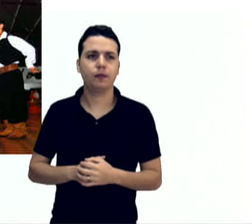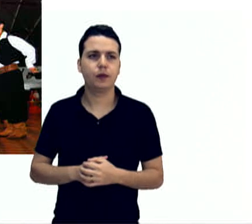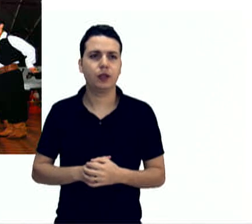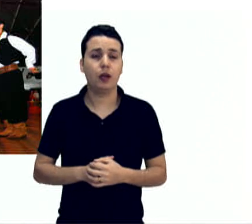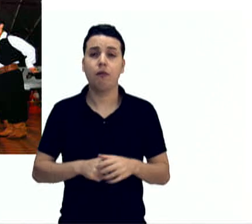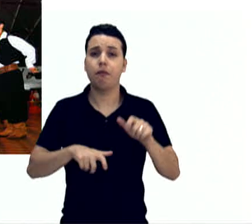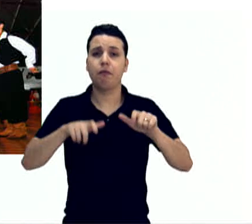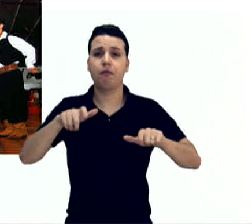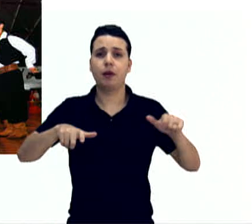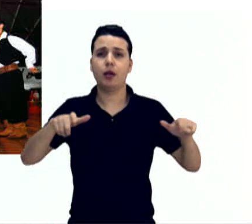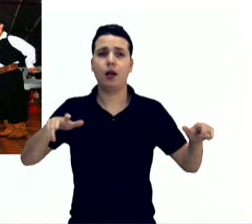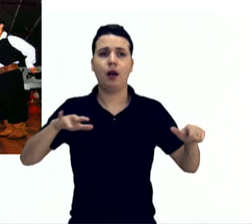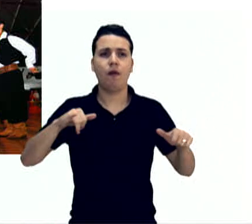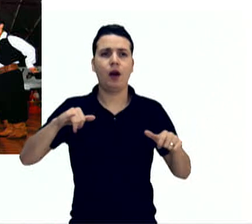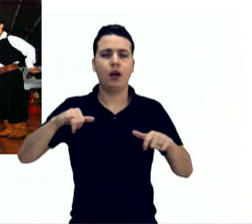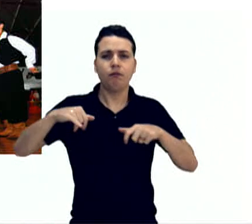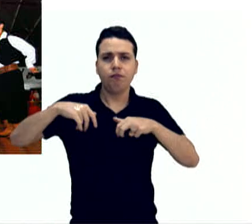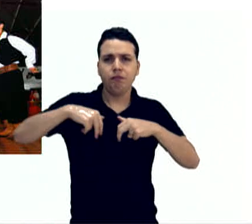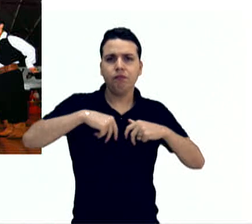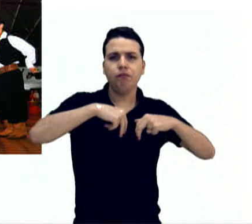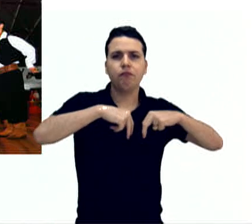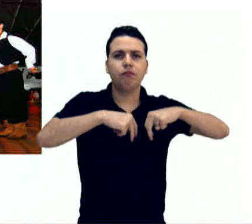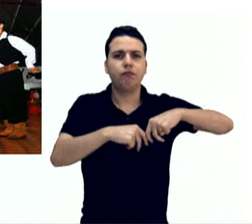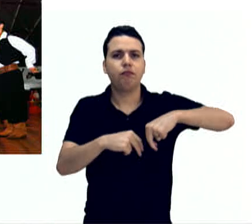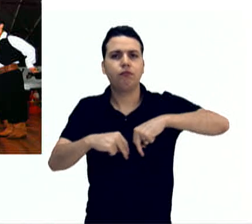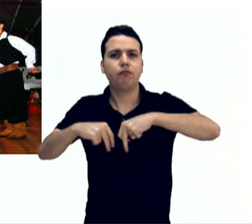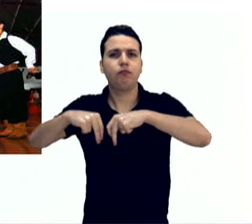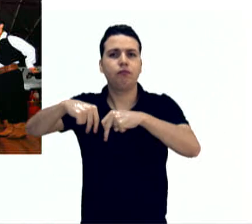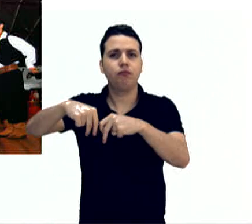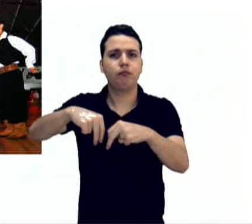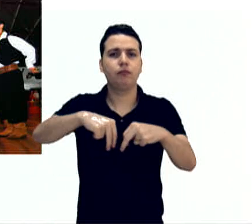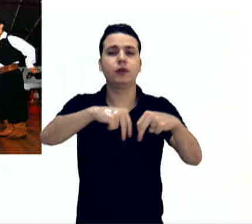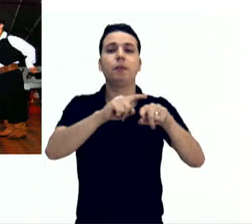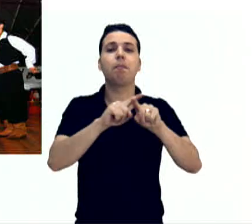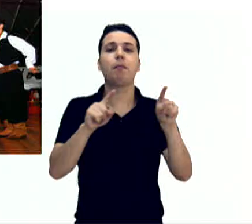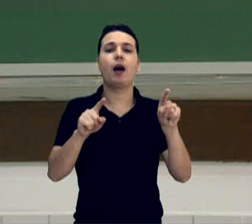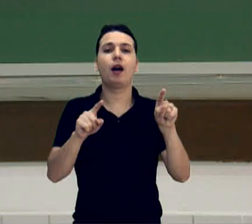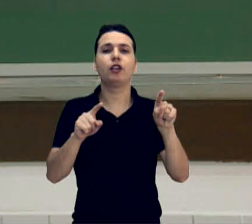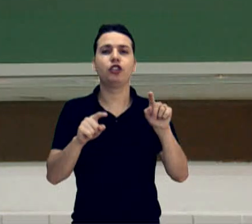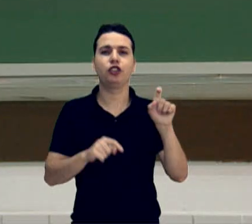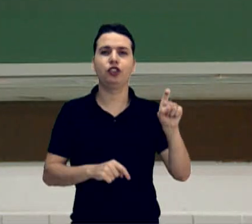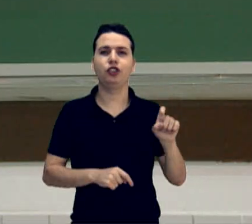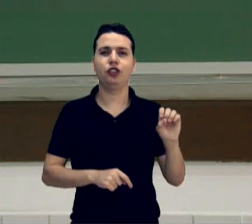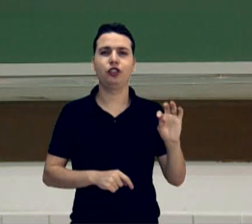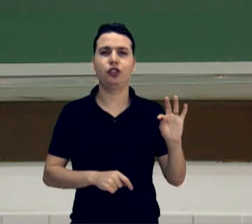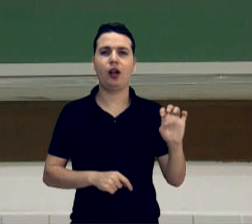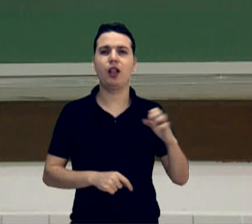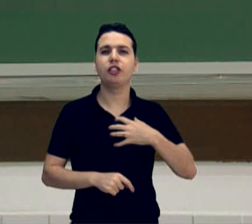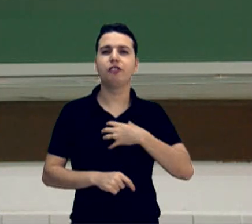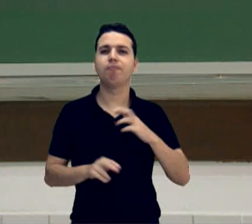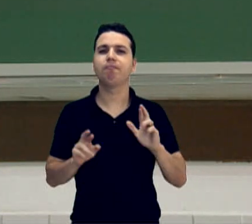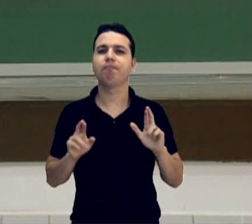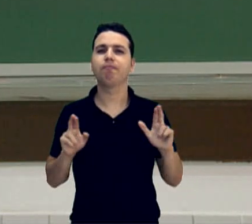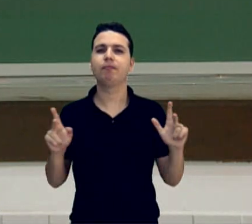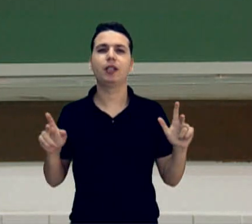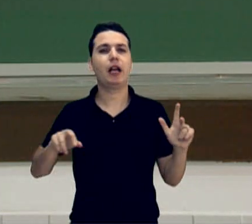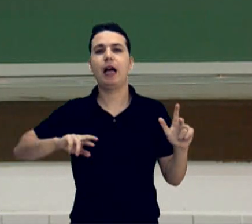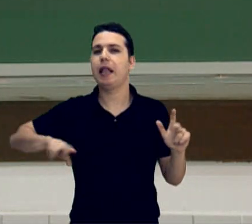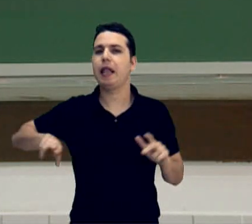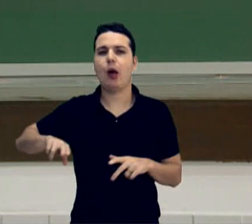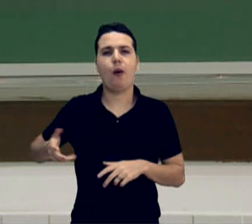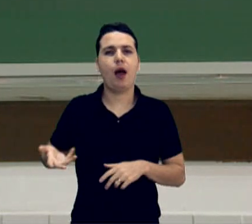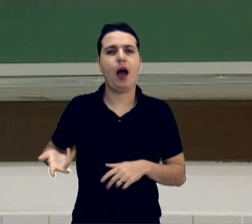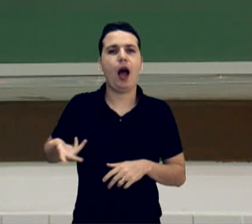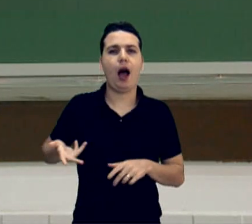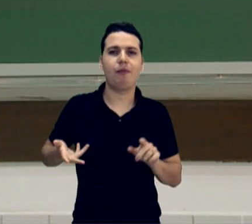As pessoas vão se deslocando pelo ambiente, sendo que o shot ele é mais arrastado, né? Ele não é rápido